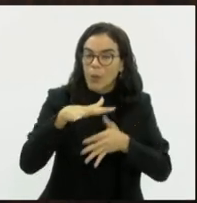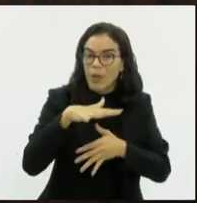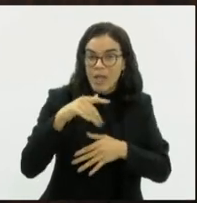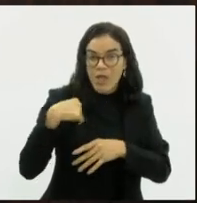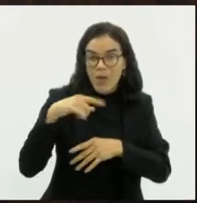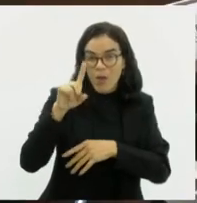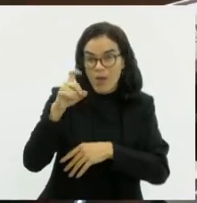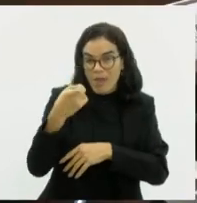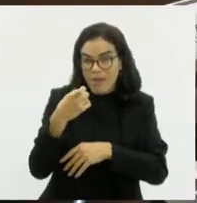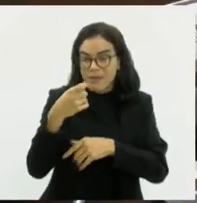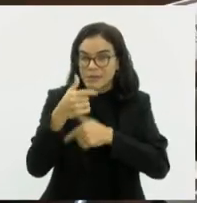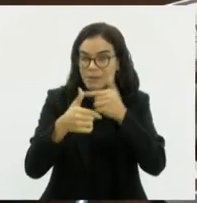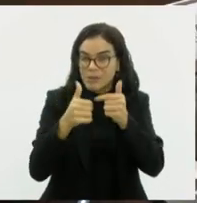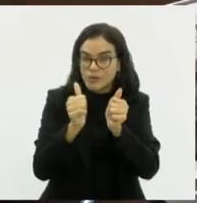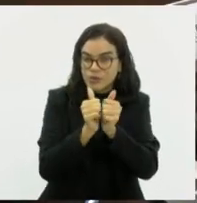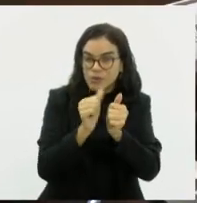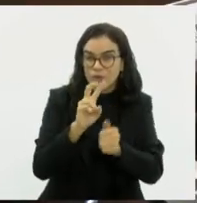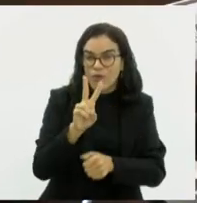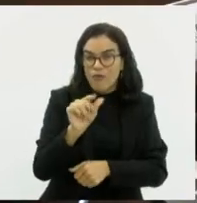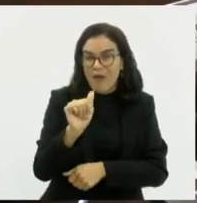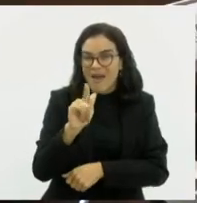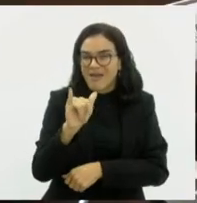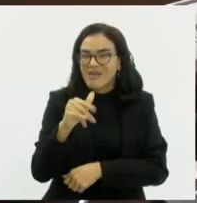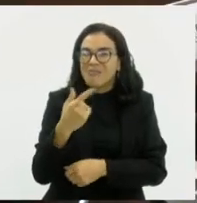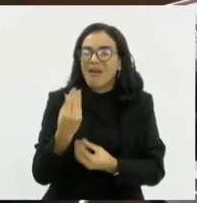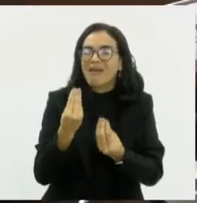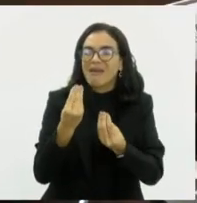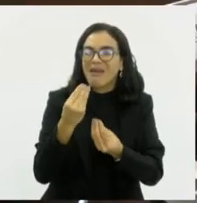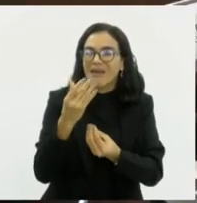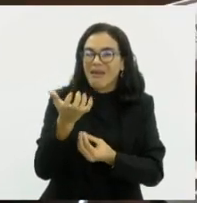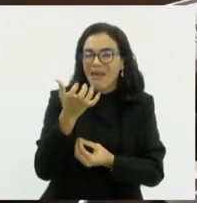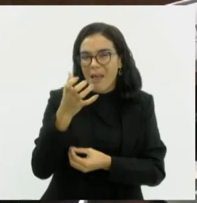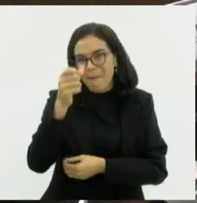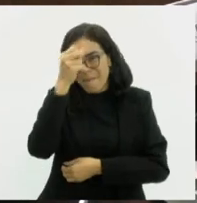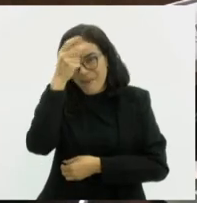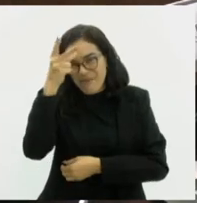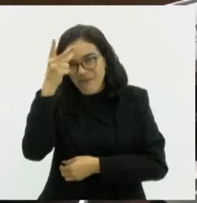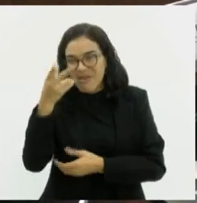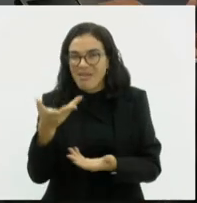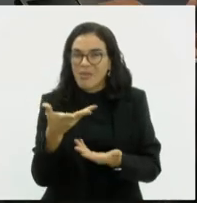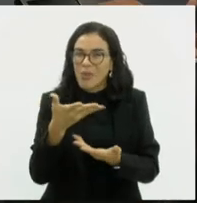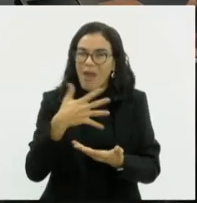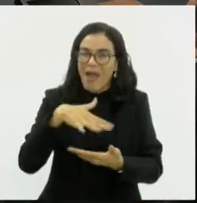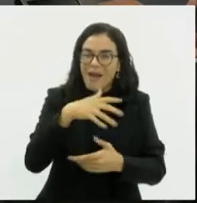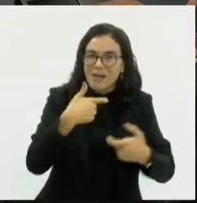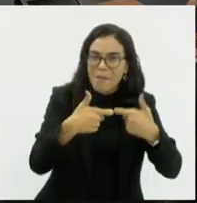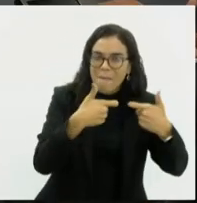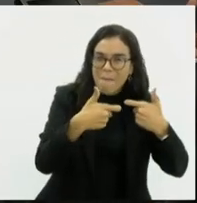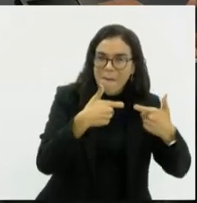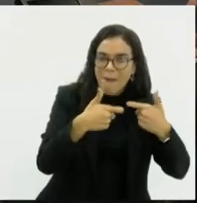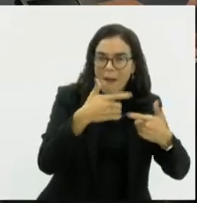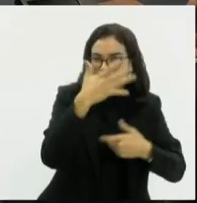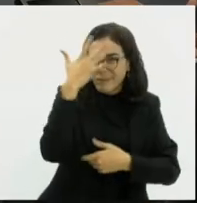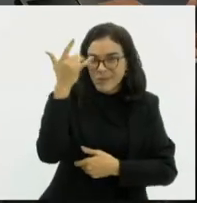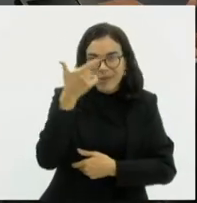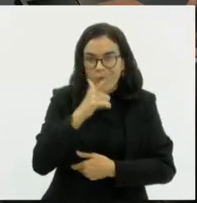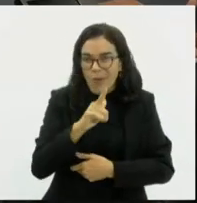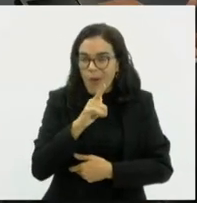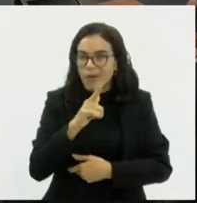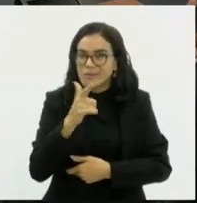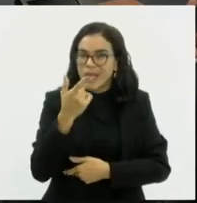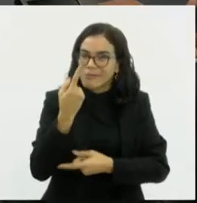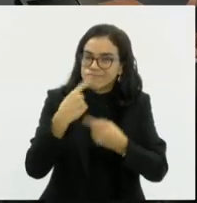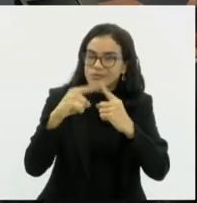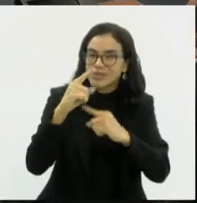Vaguinho, eu dizia: Vaguinho, para que você vai ser prefeito? Belfor Roxo enterra prefeito, Belfor Roxo as pessoas não se reelegem. E o